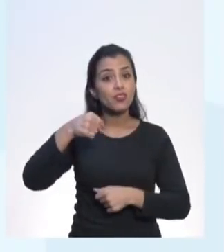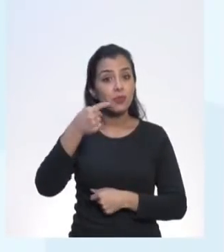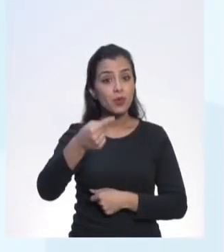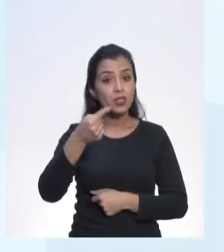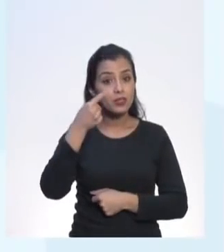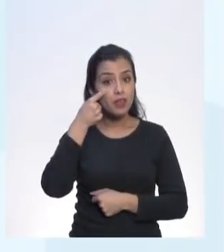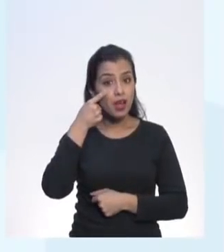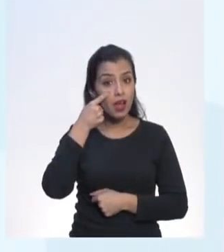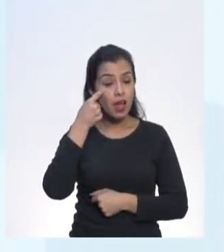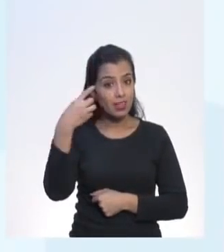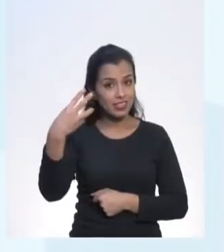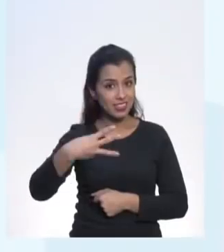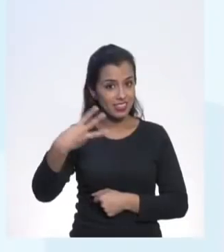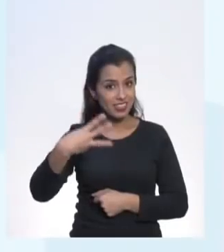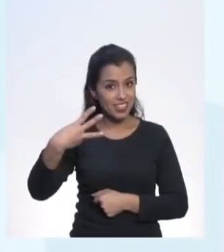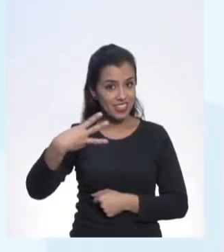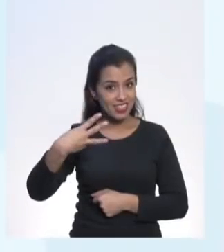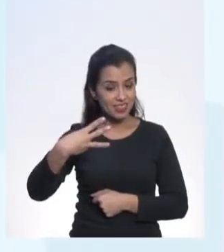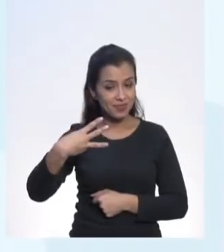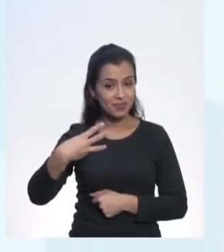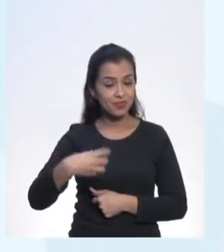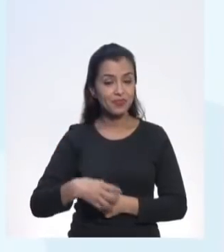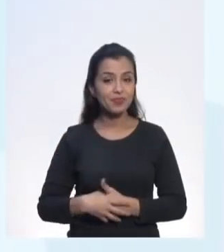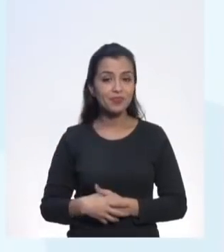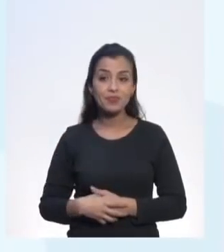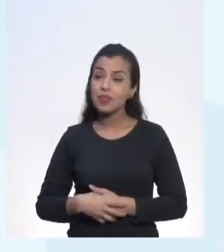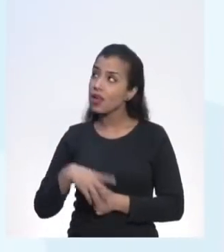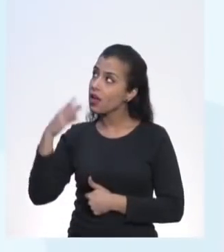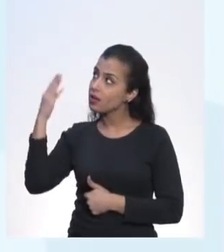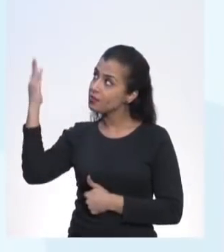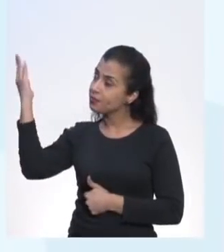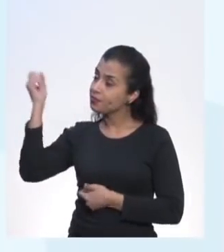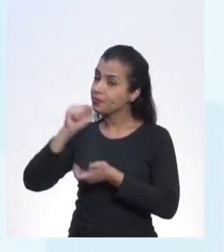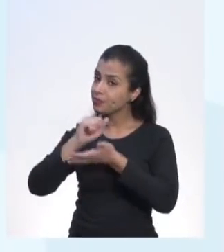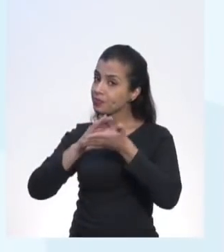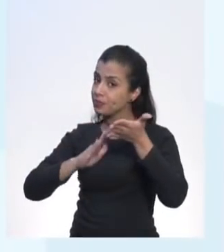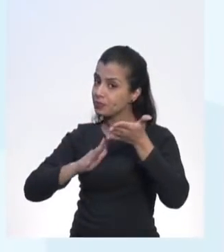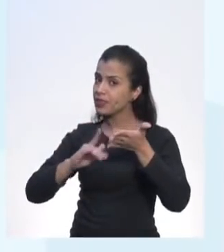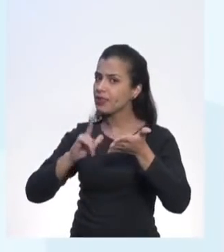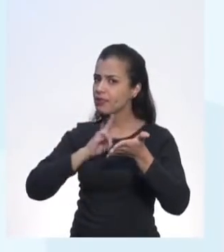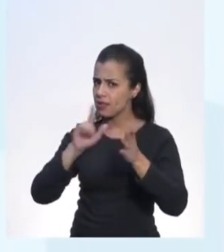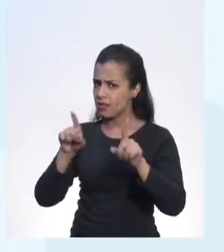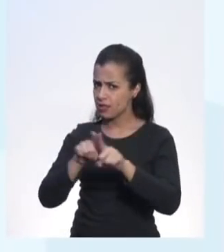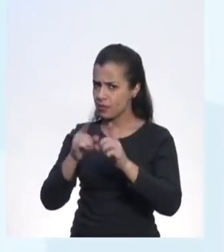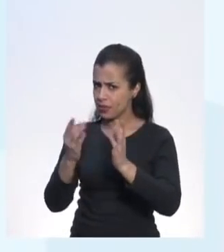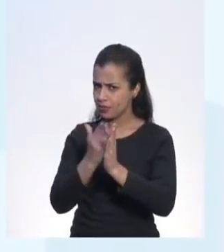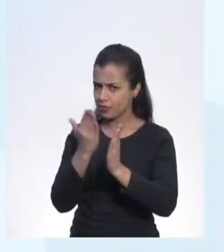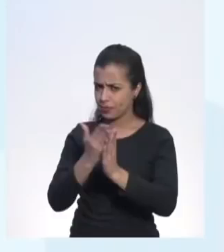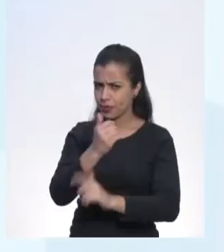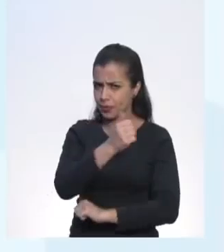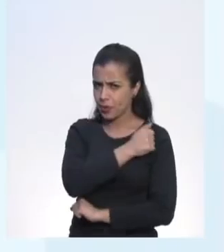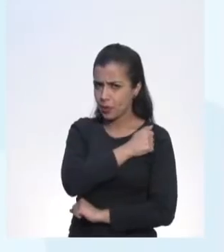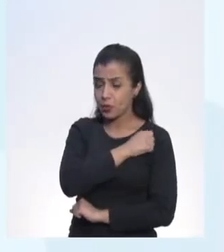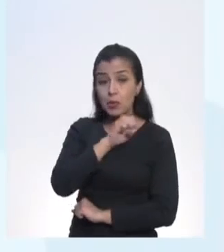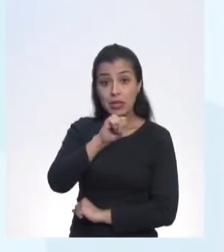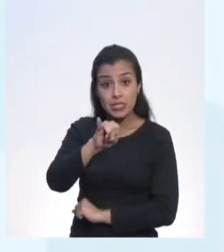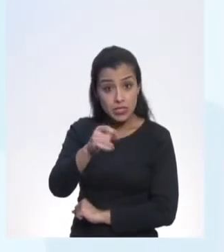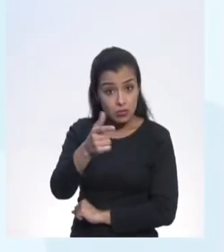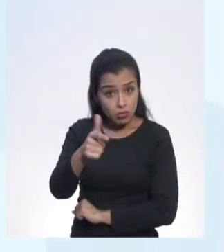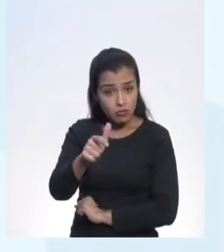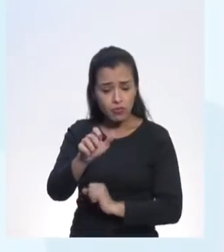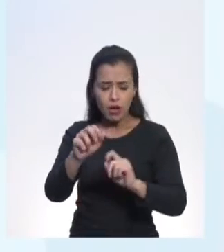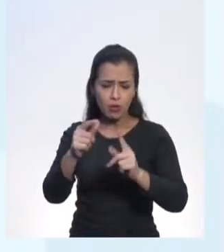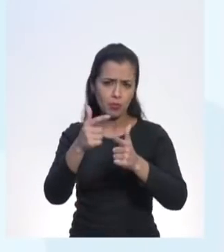atividade, atividade 3. Essa atividade está lá no caderno do aluno, mas se você não pegou o caderno, não